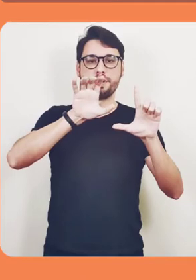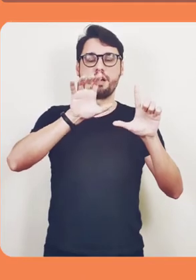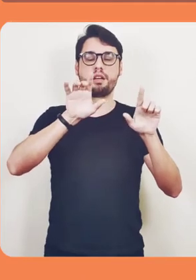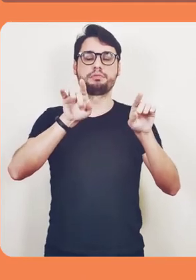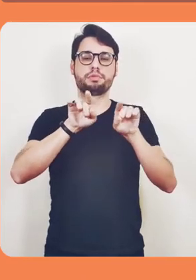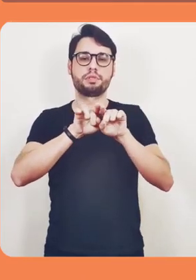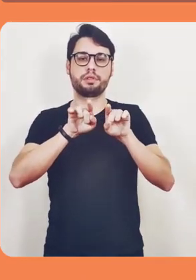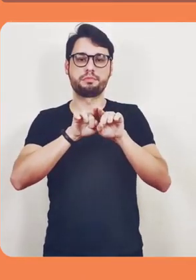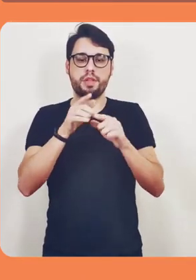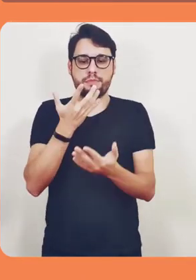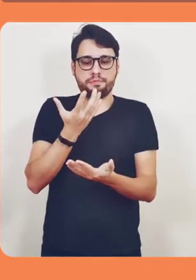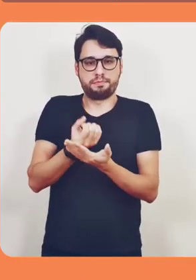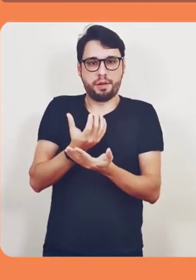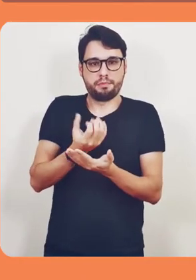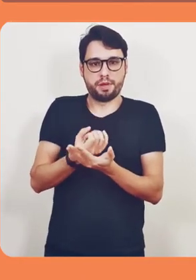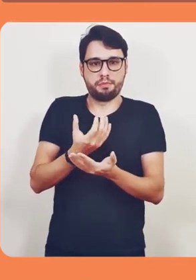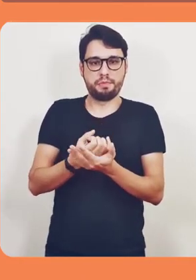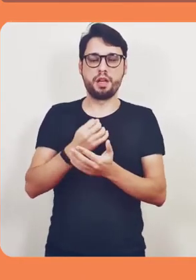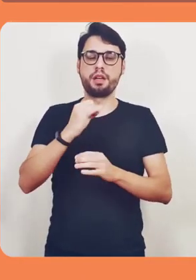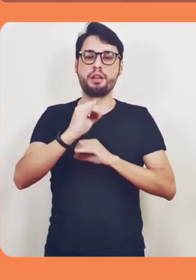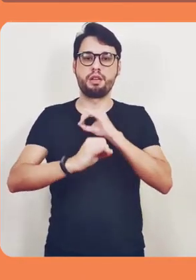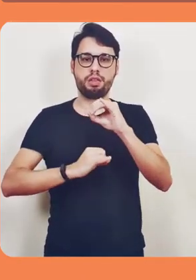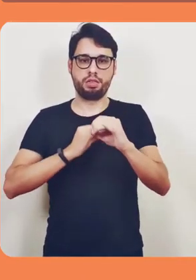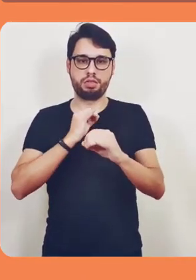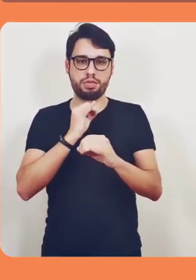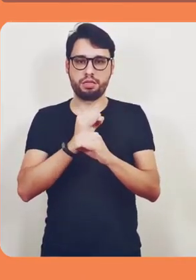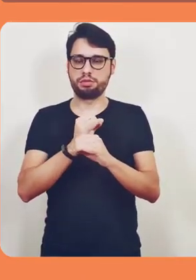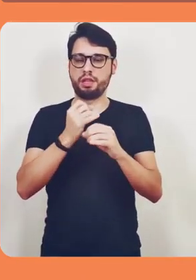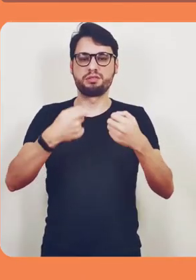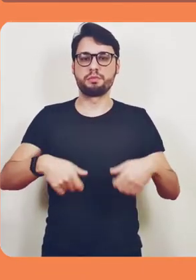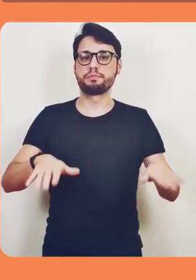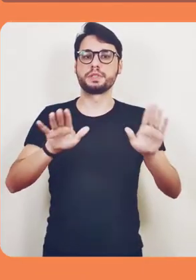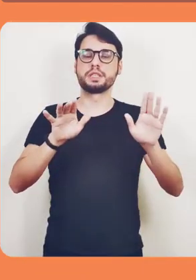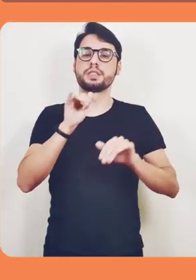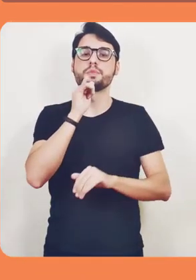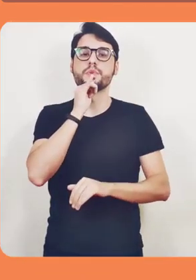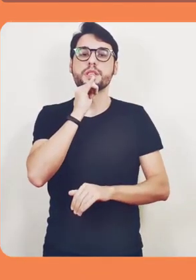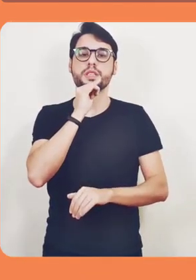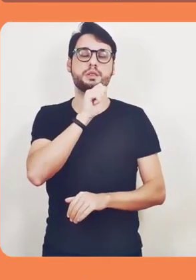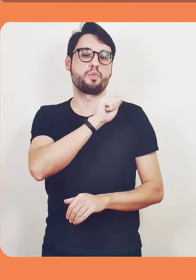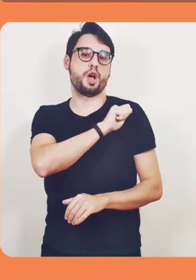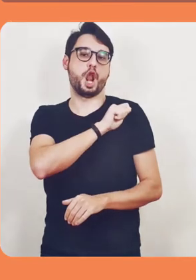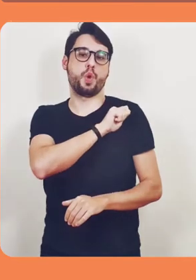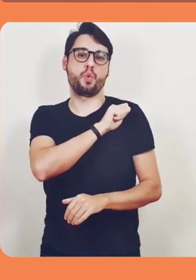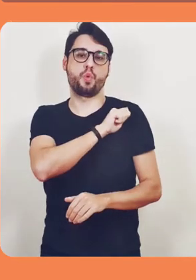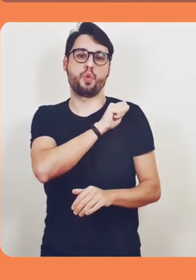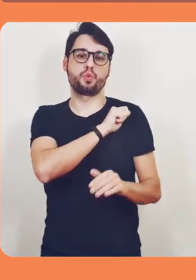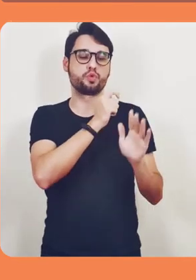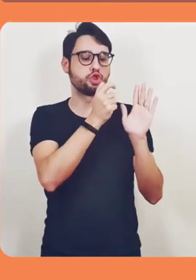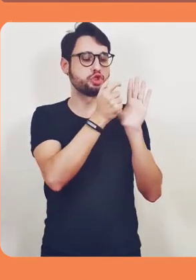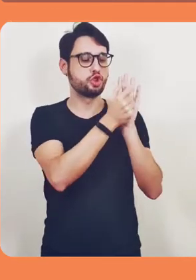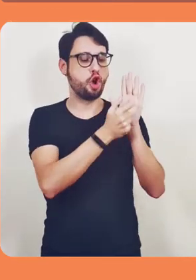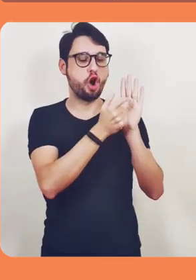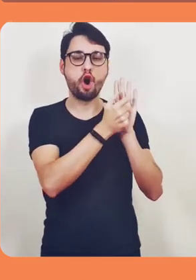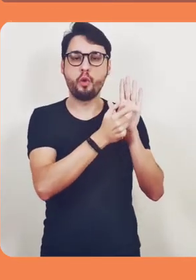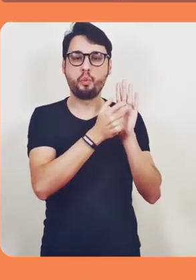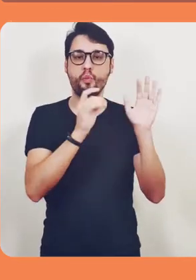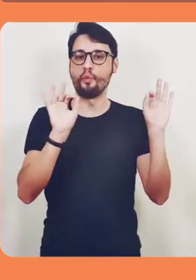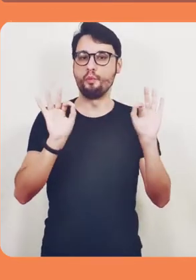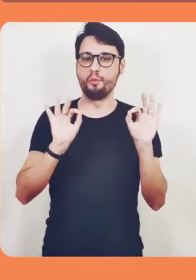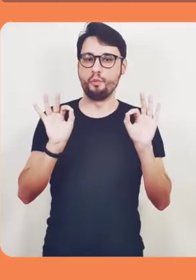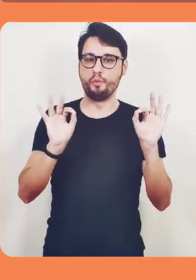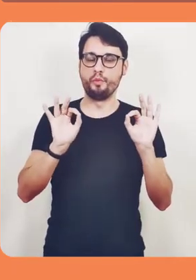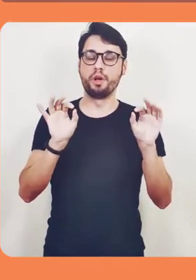lista bem grande bem extensa de vários desses recursos desde a gravação de